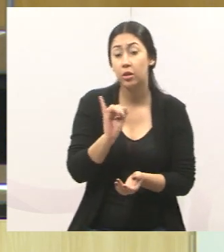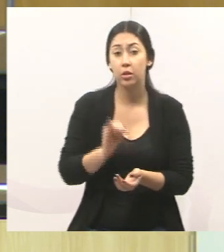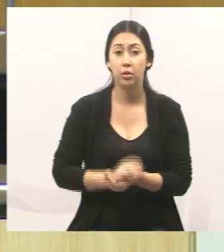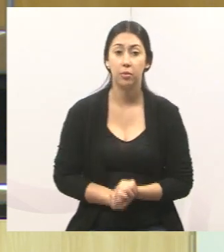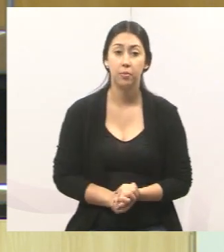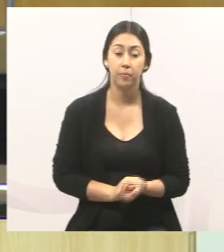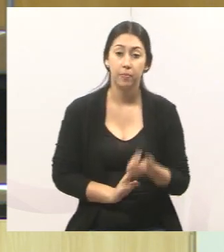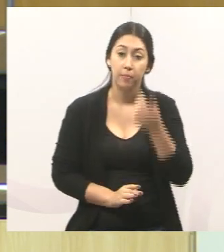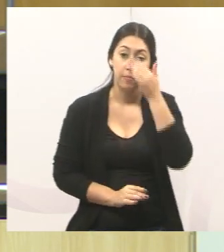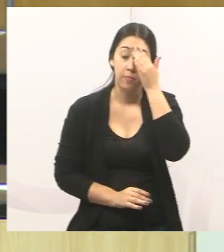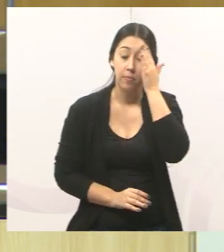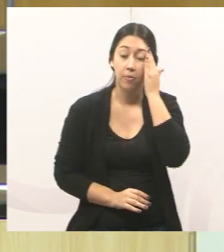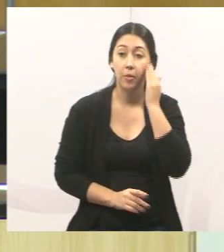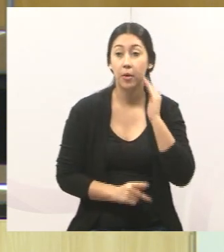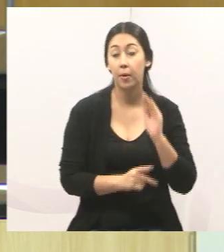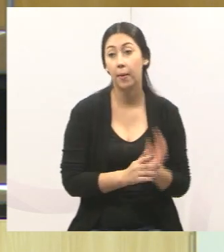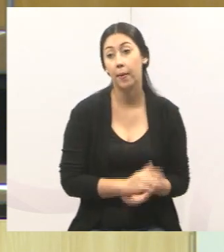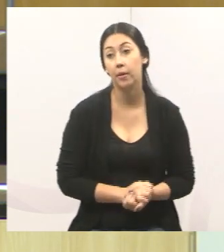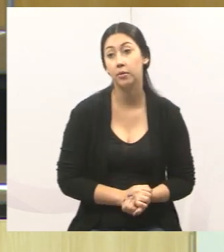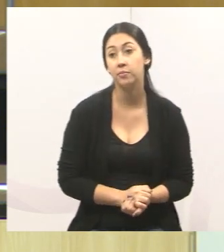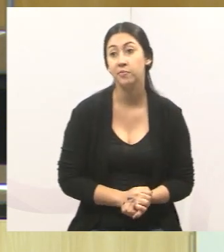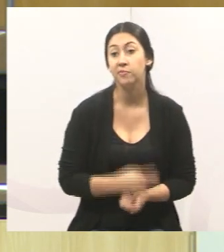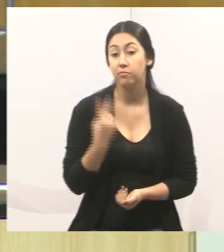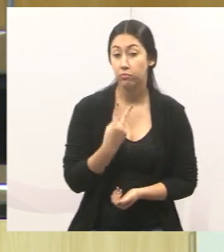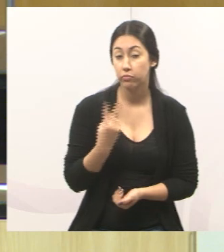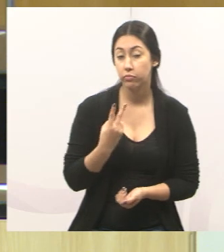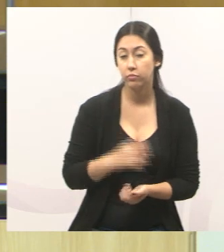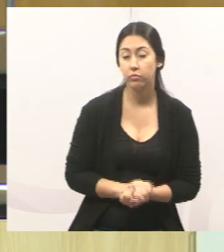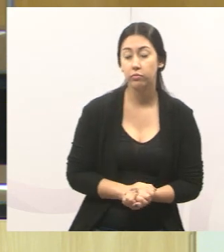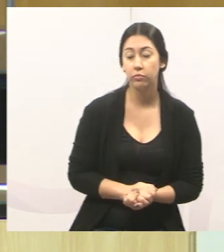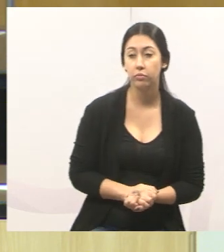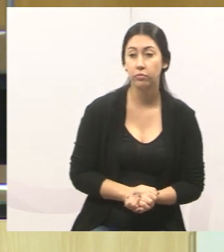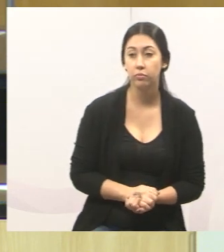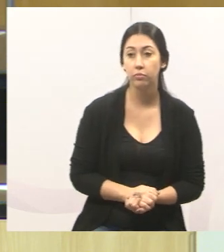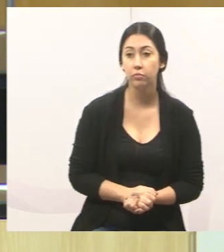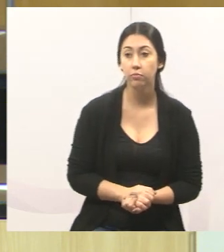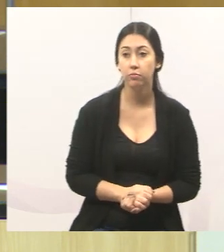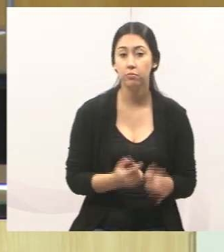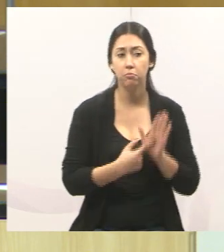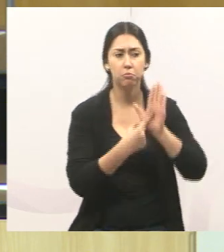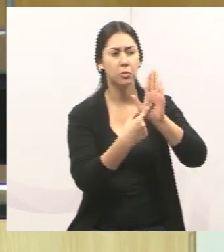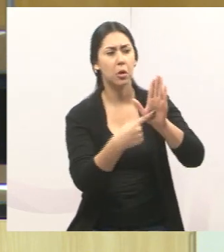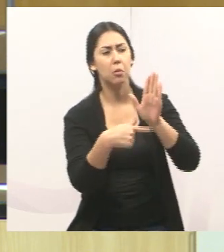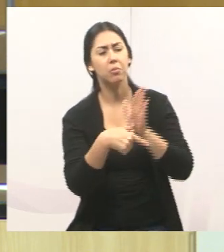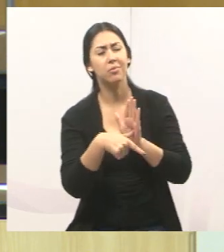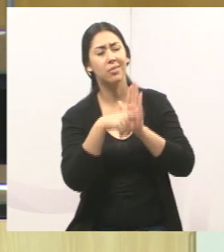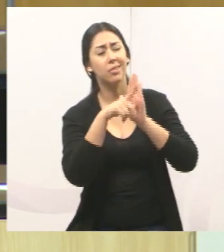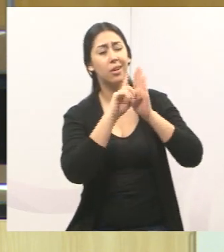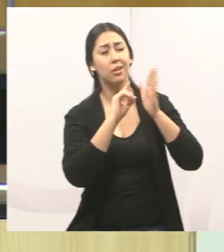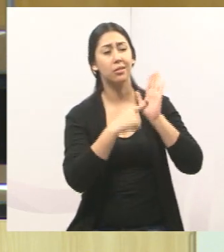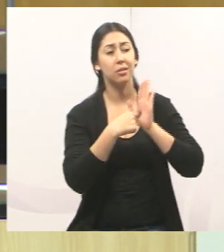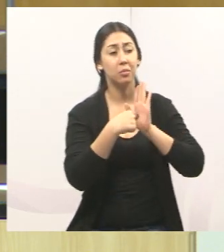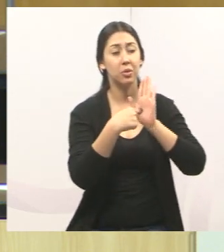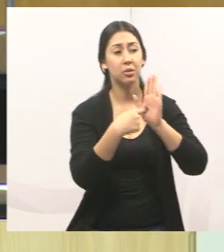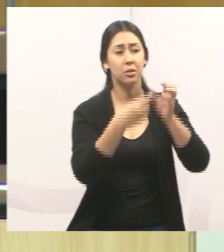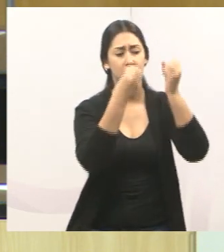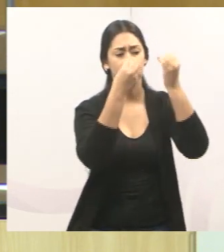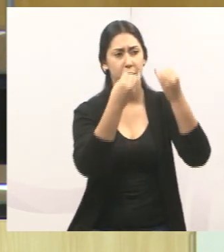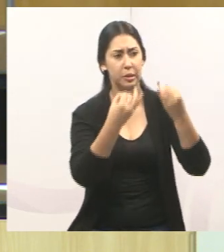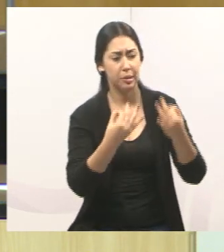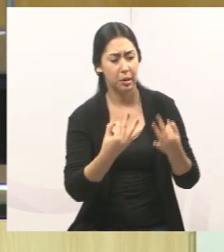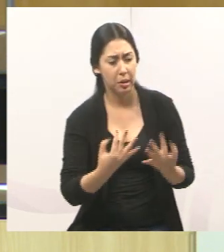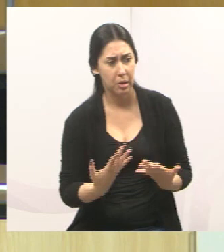houver. Parágrafo 2º. O parecer prévio emitido pelo órgão competente sobre as contas que o